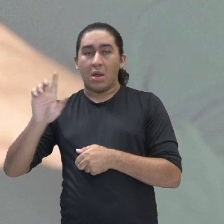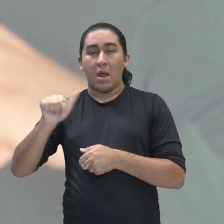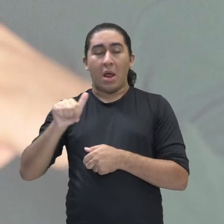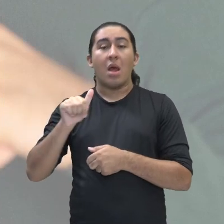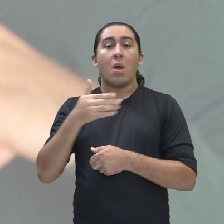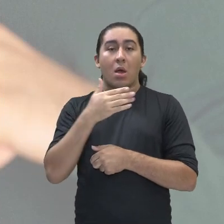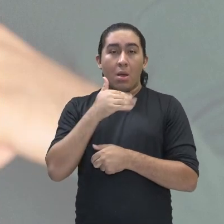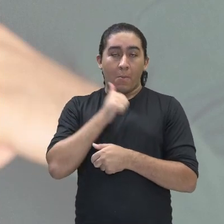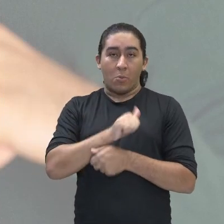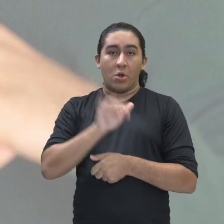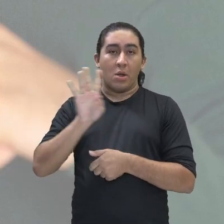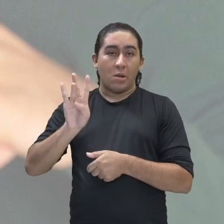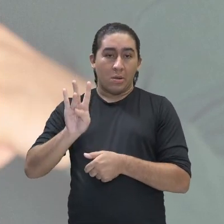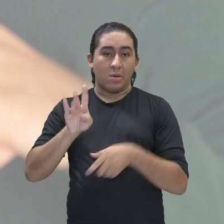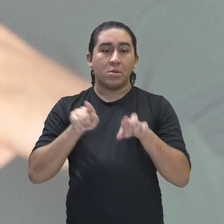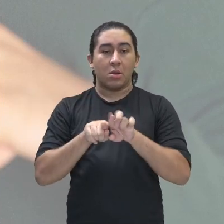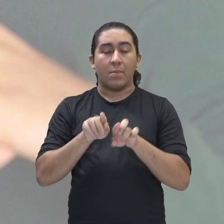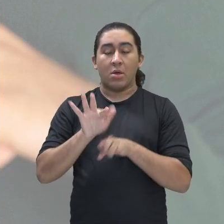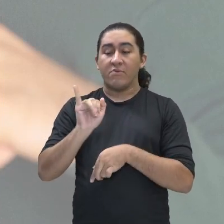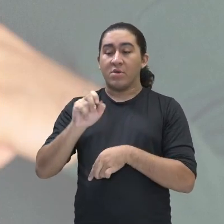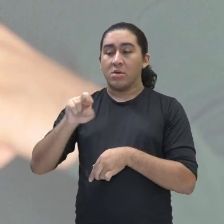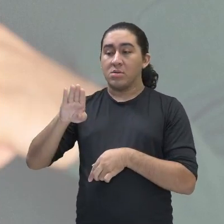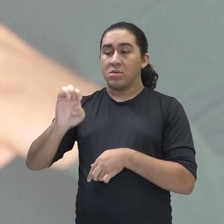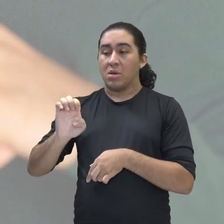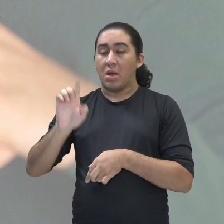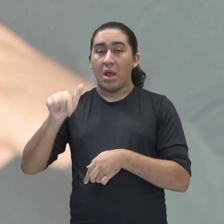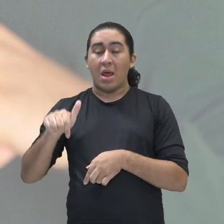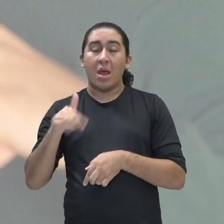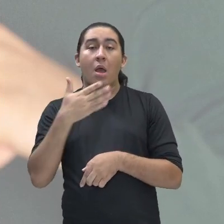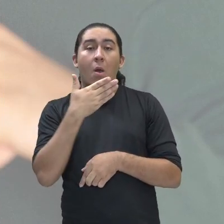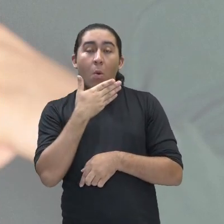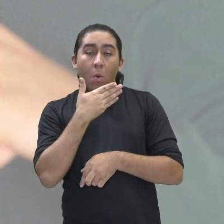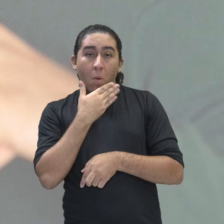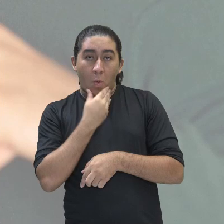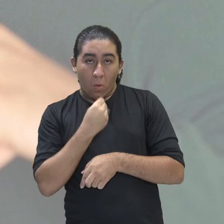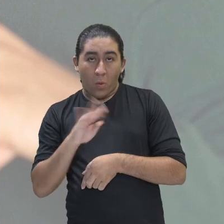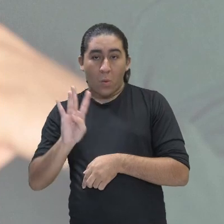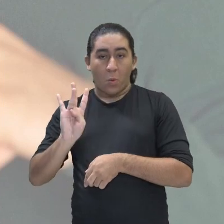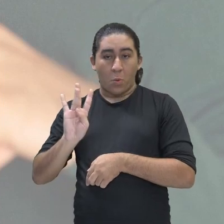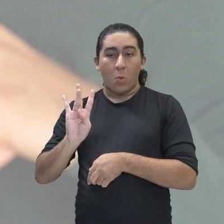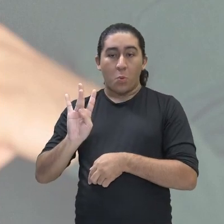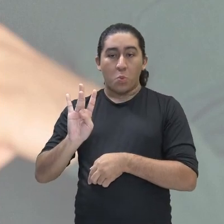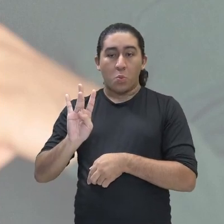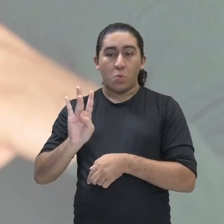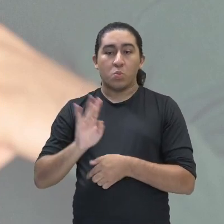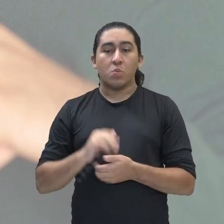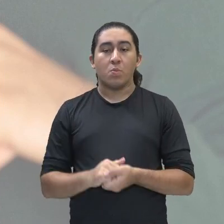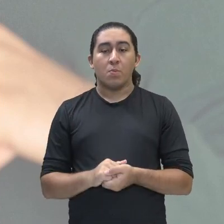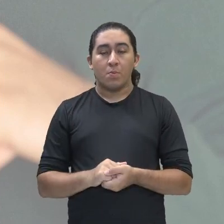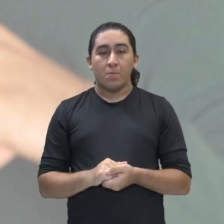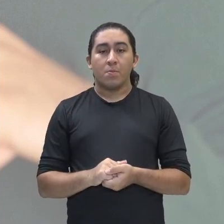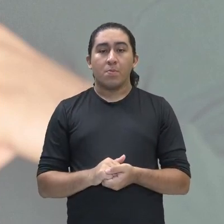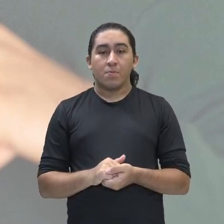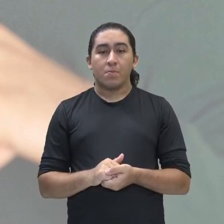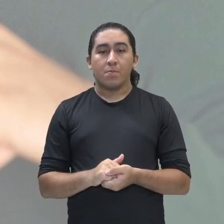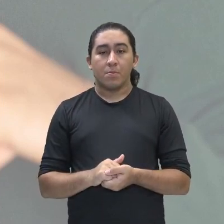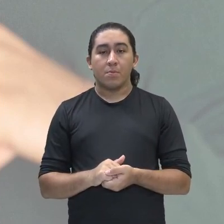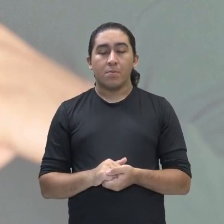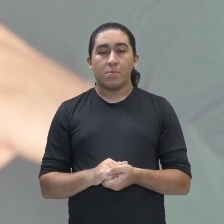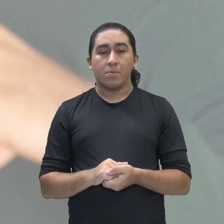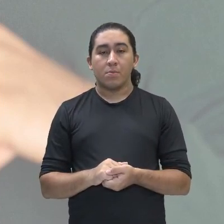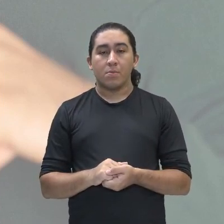Girlfriend. Girlfriend, que é namorada, né? Lembra que a palavra girl é garota, né? Então, já que a garota, ela é